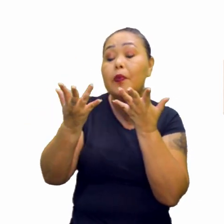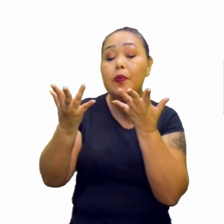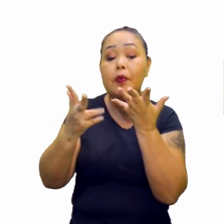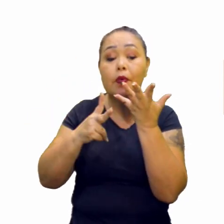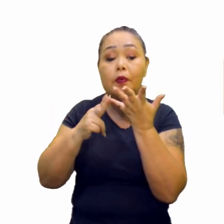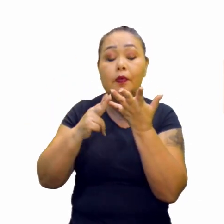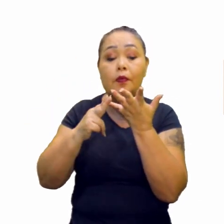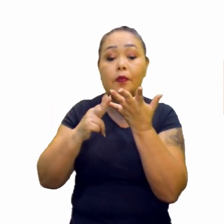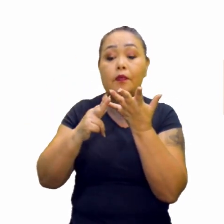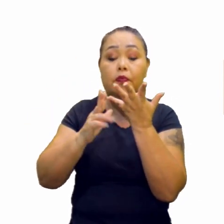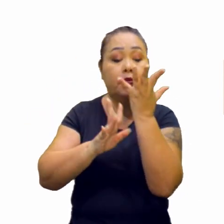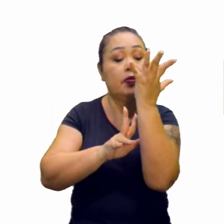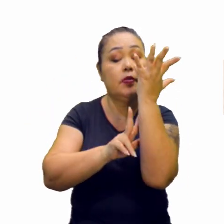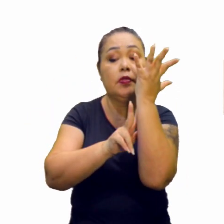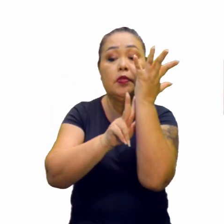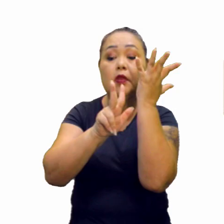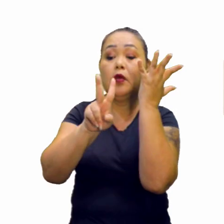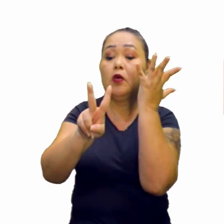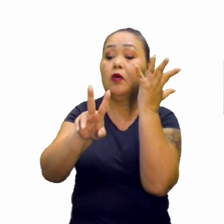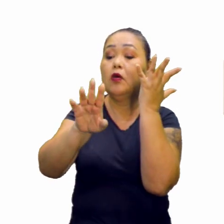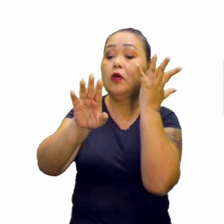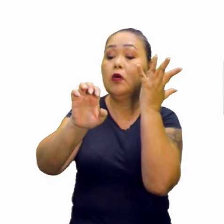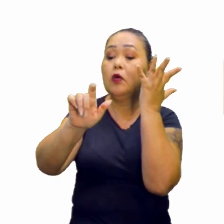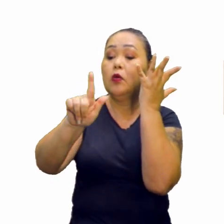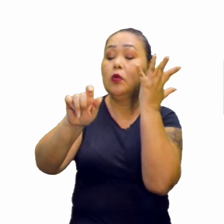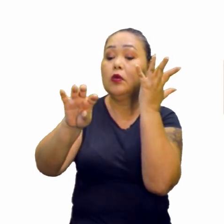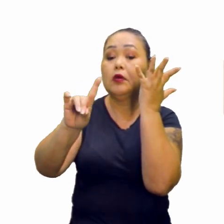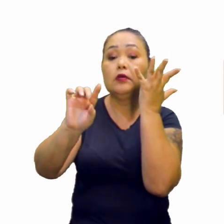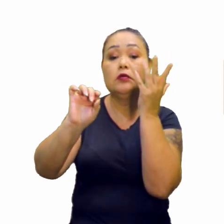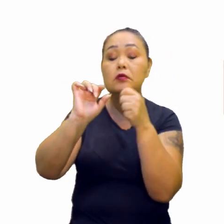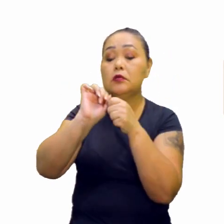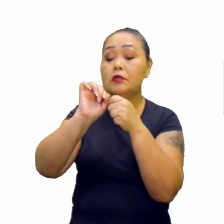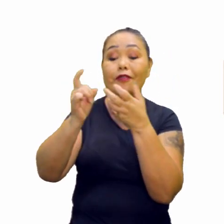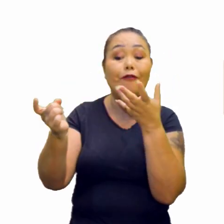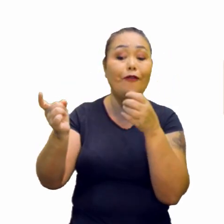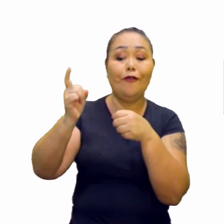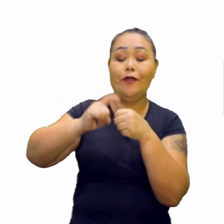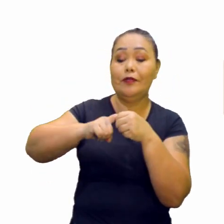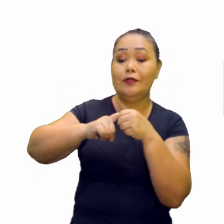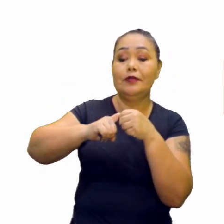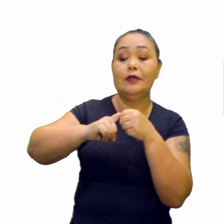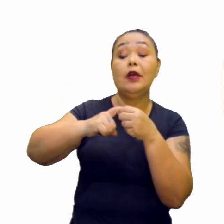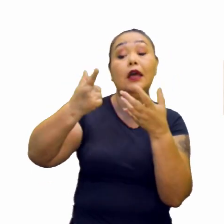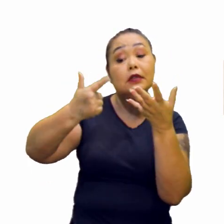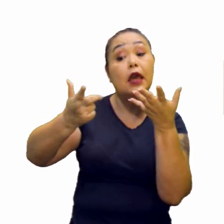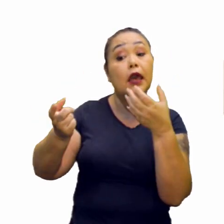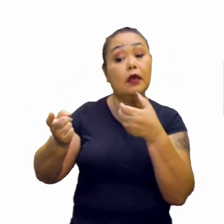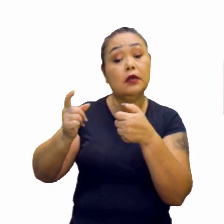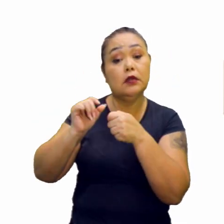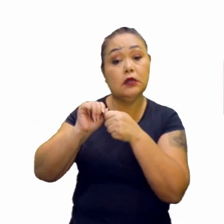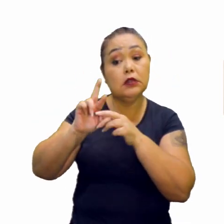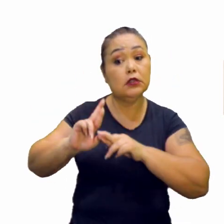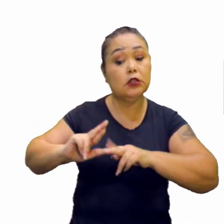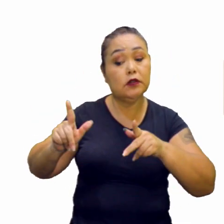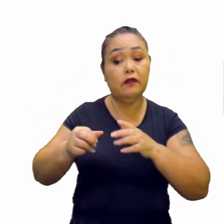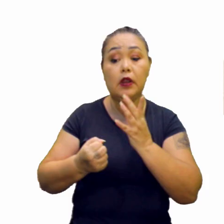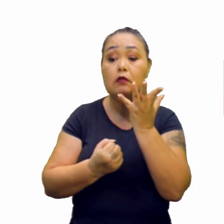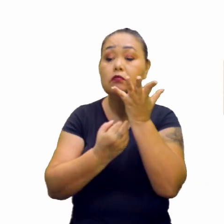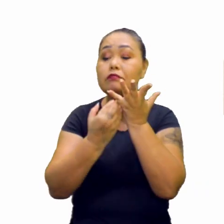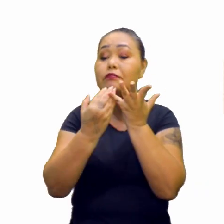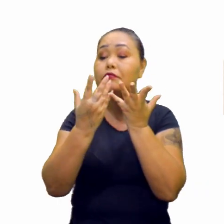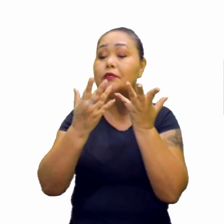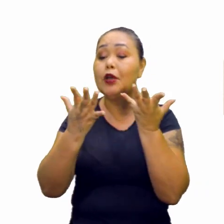vegetal não existe rejuvenescimento. Existe renovação, tem diferença.